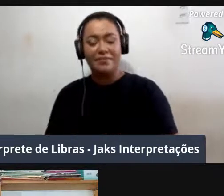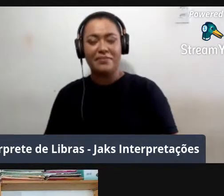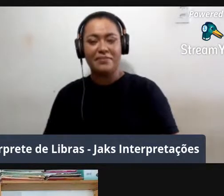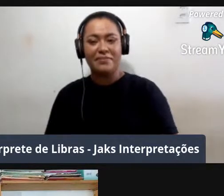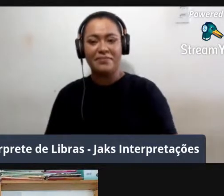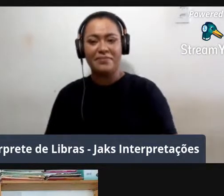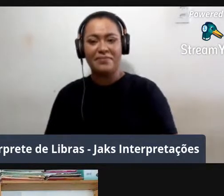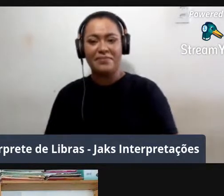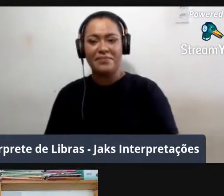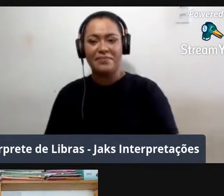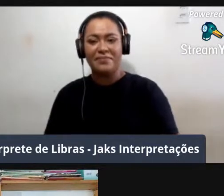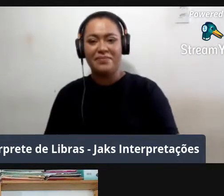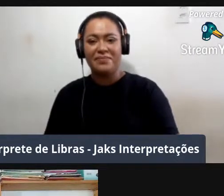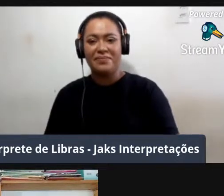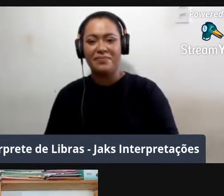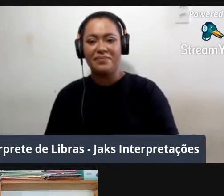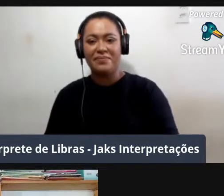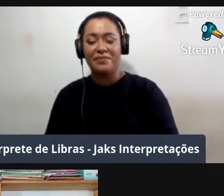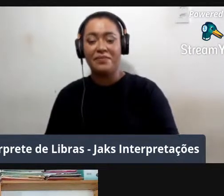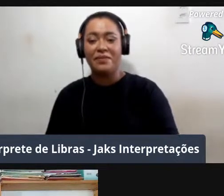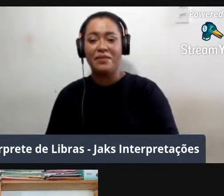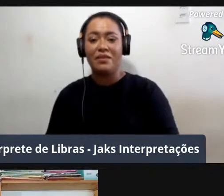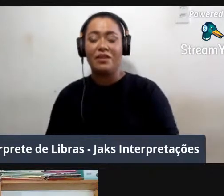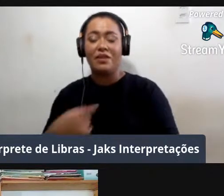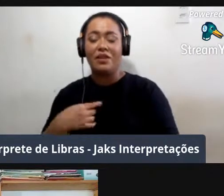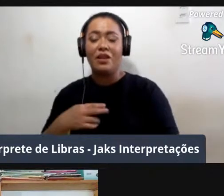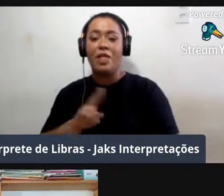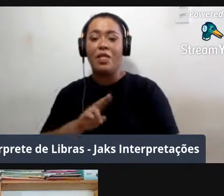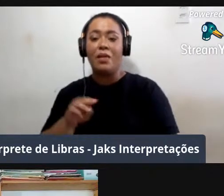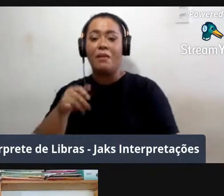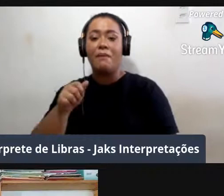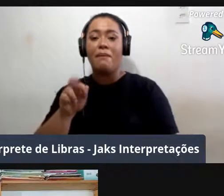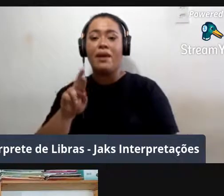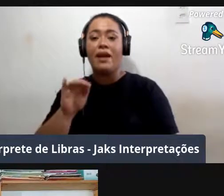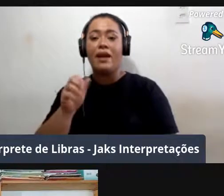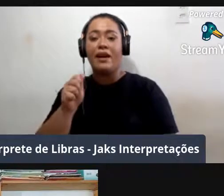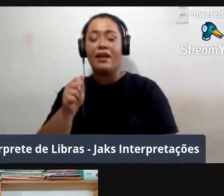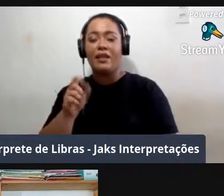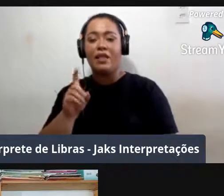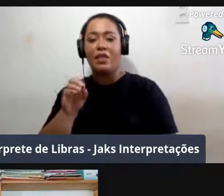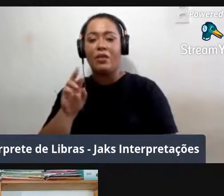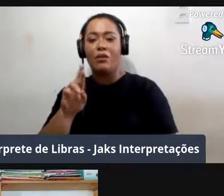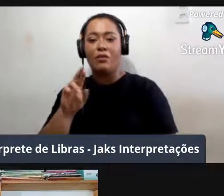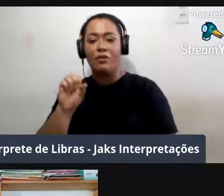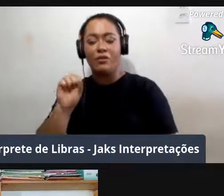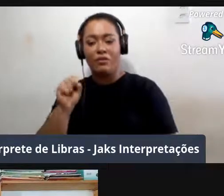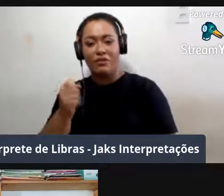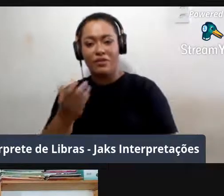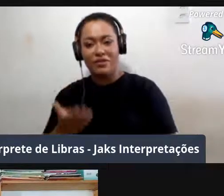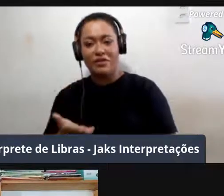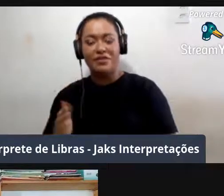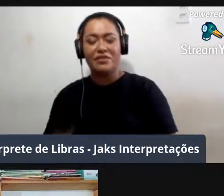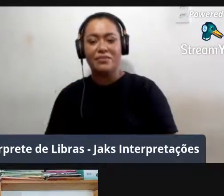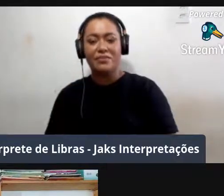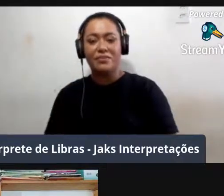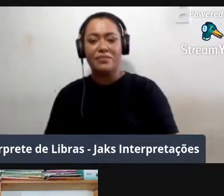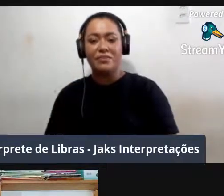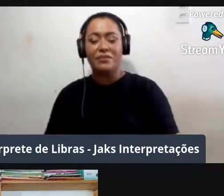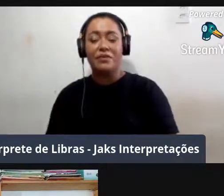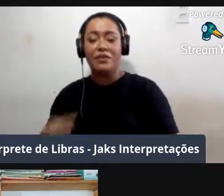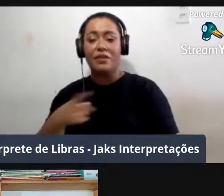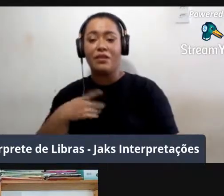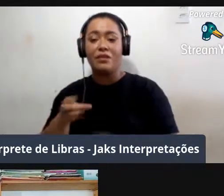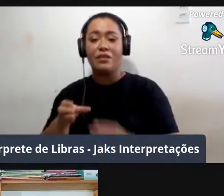Meu nome é Maria das Dores, né? Silva Nascimento, sou da etnia Pancararu.